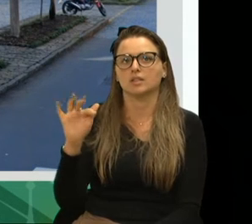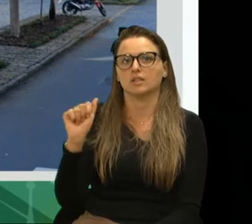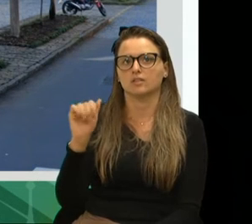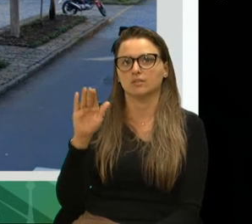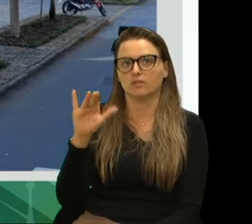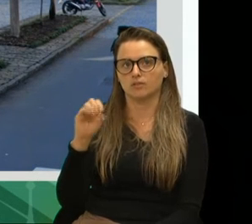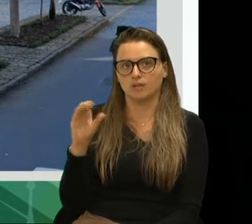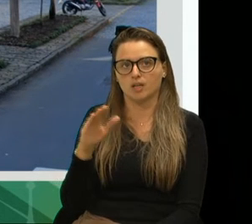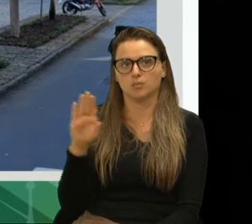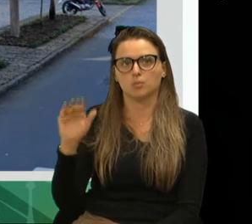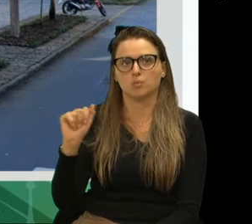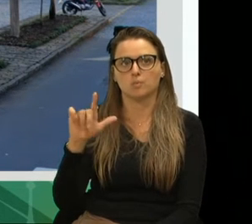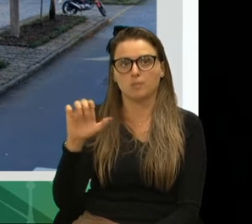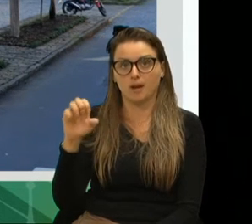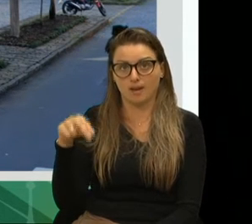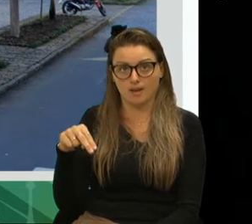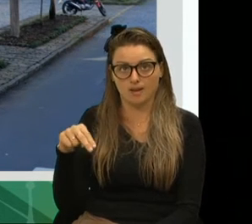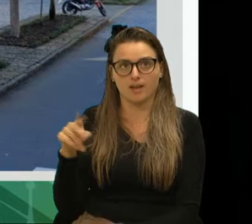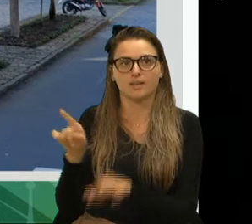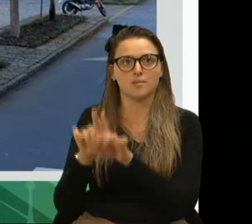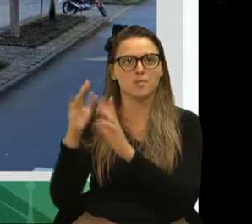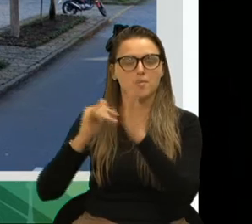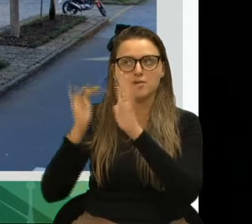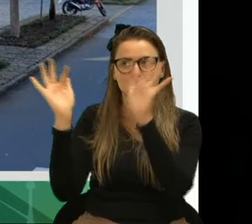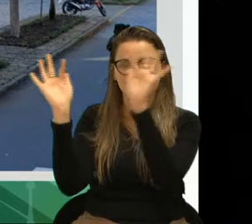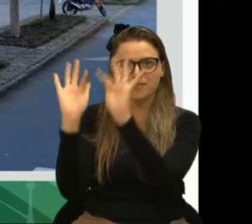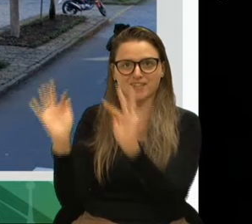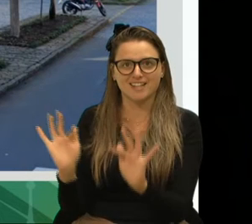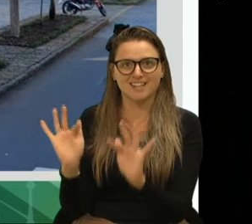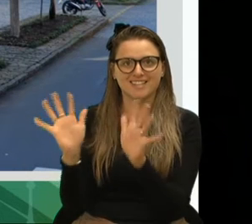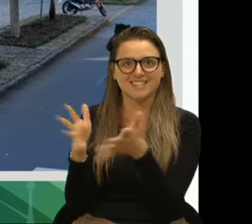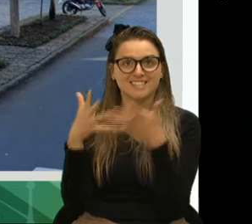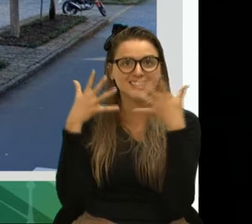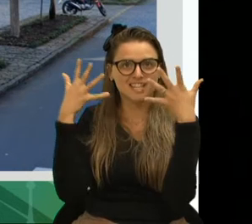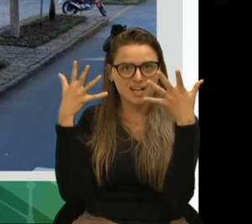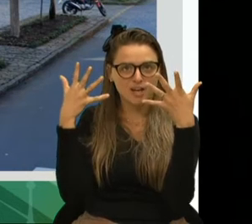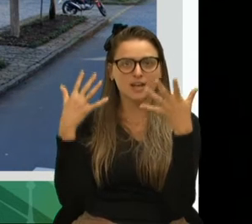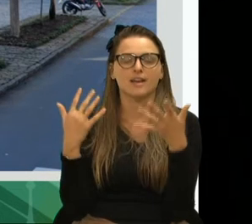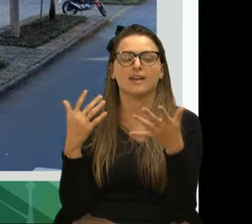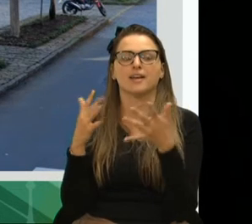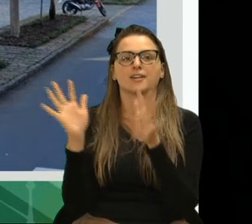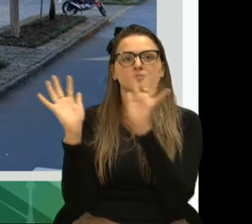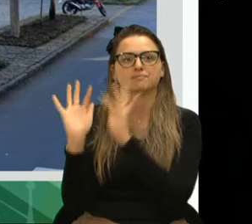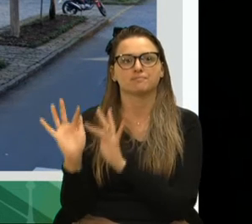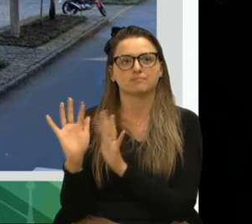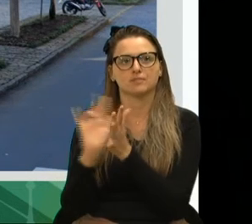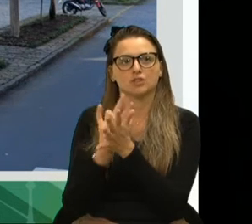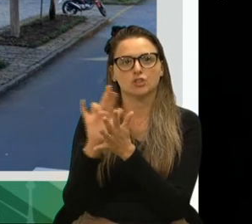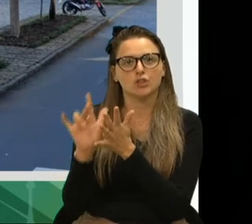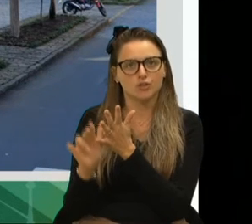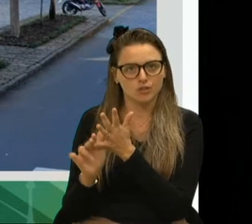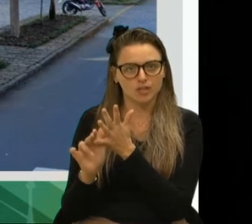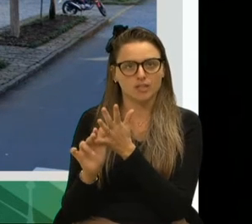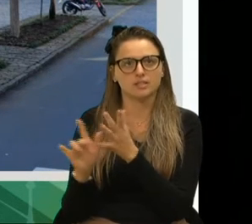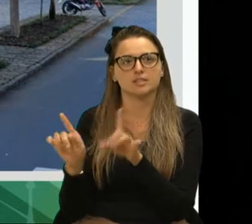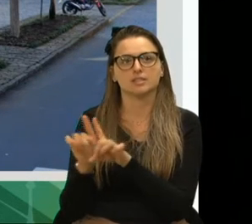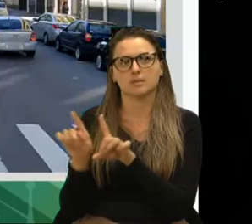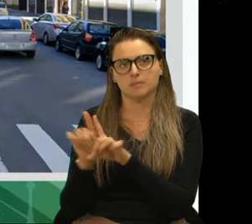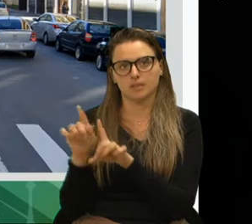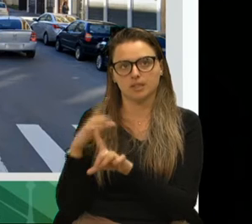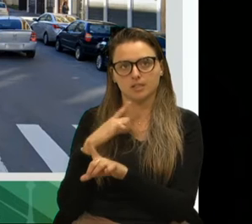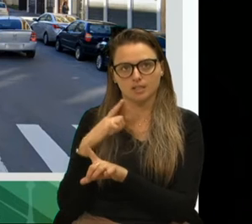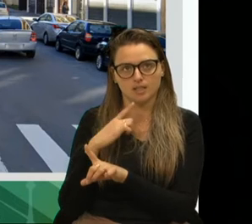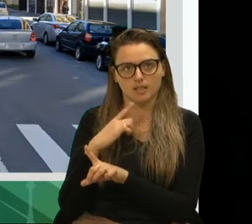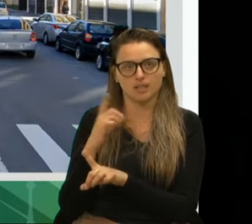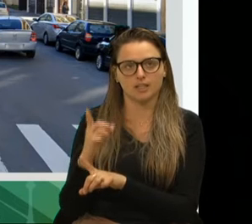pintura arrojada, uma pintura alegre, uma pintura moderna, dentre tantos outros, também